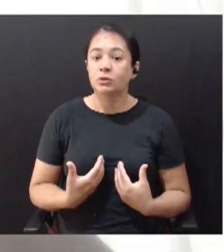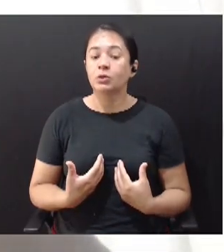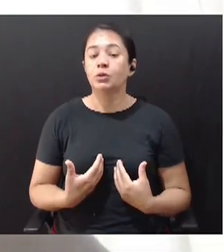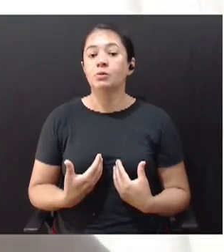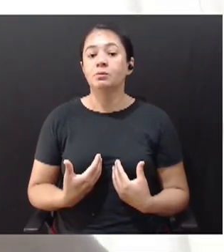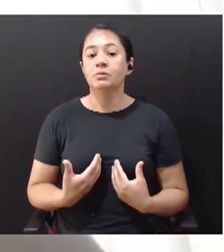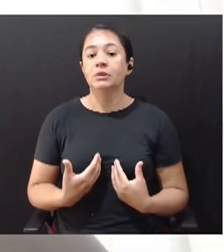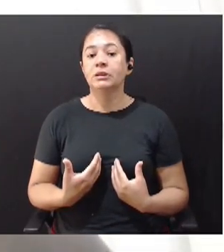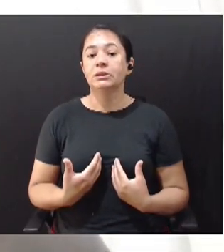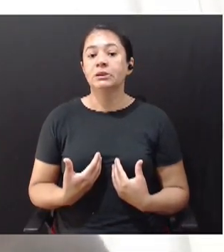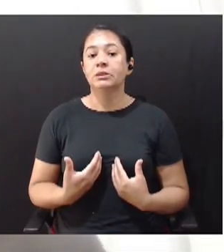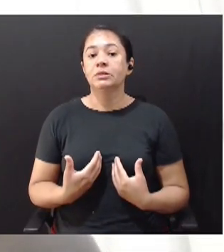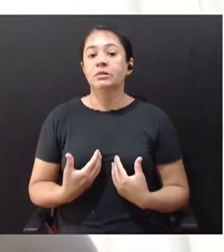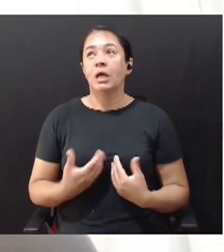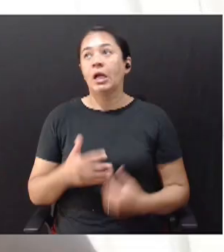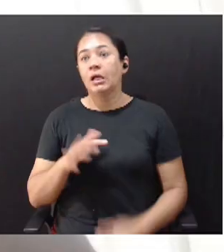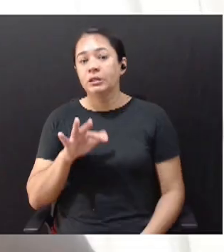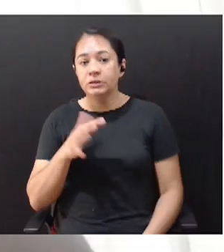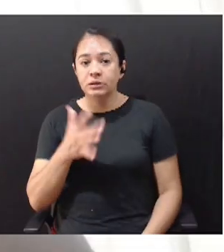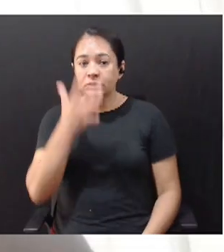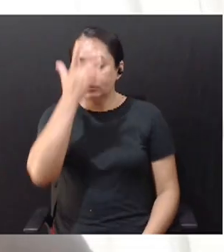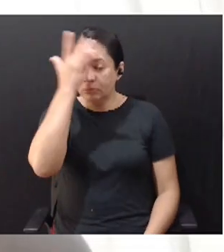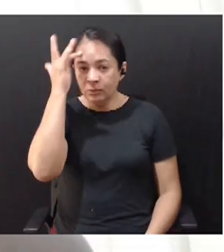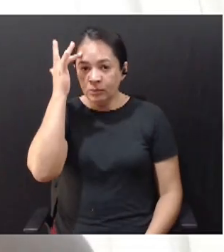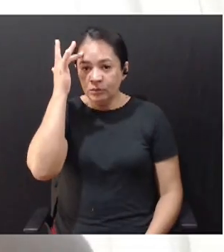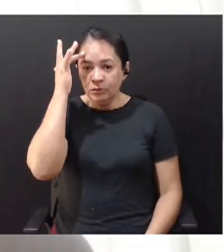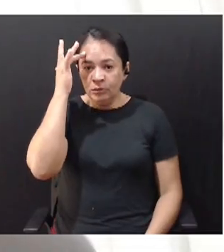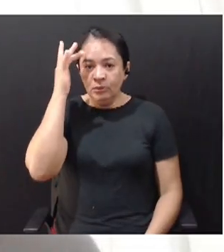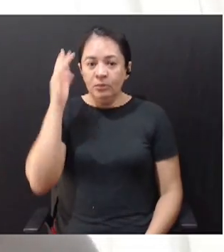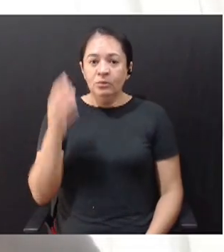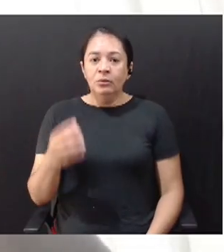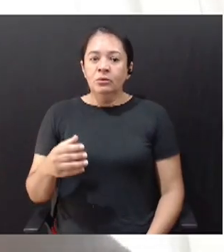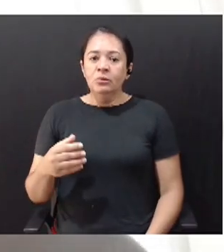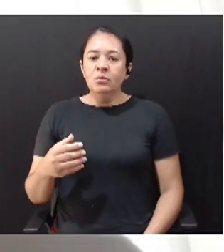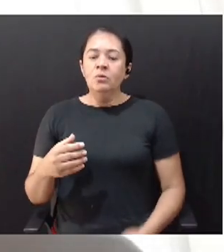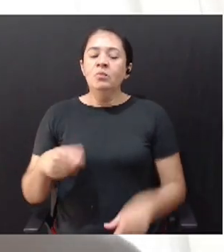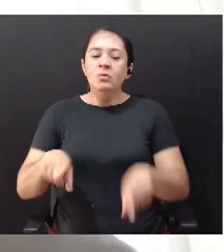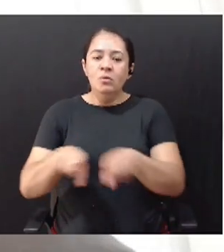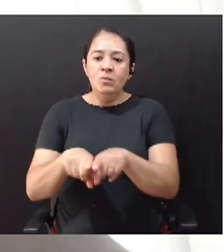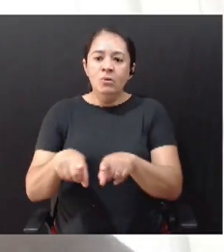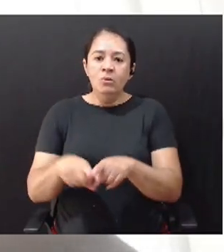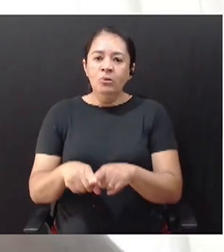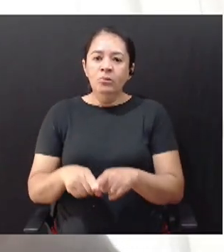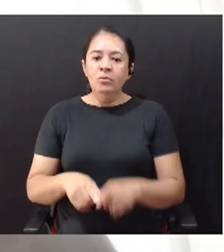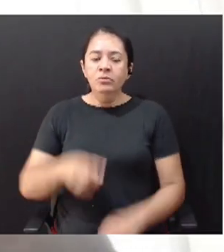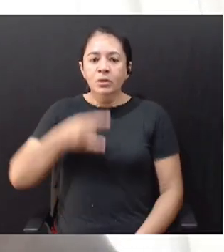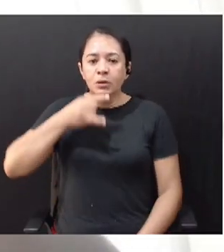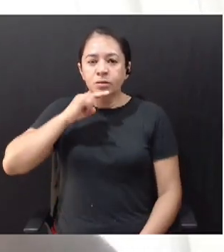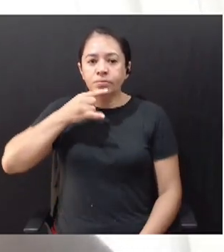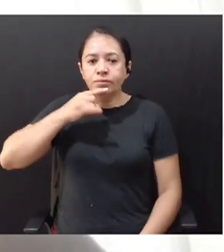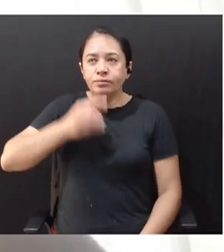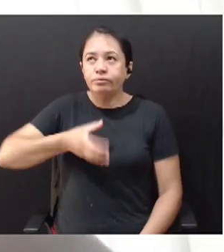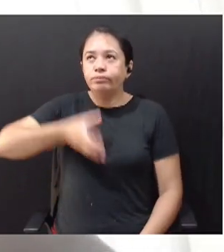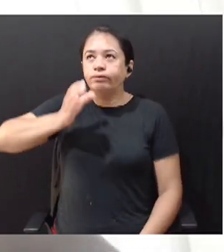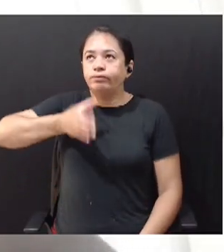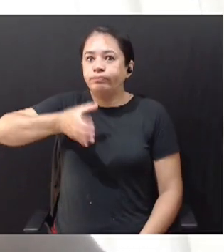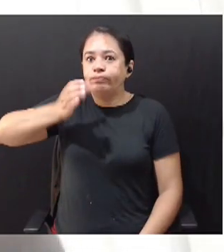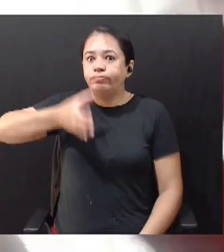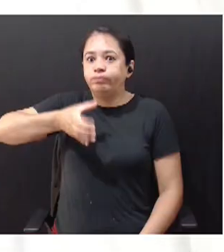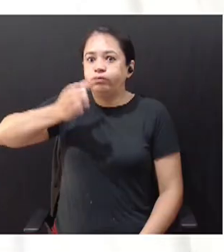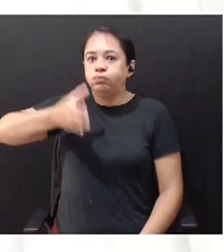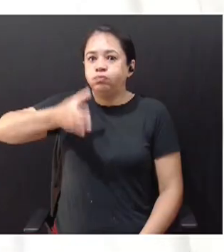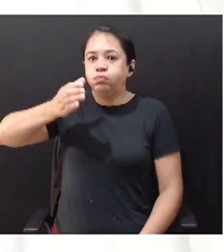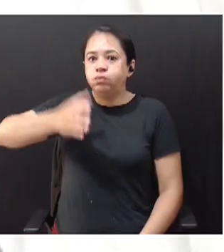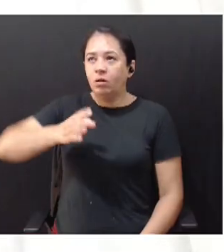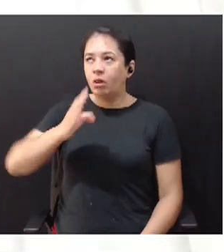cansado. Muitas vezes as pessoas acabam exagerando muito, né, em bebida e tudo mais. Chegam